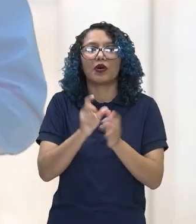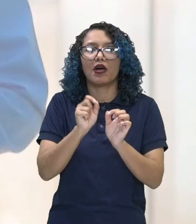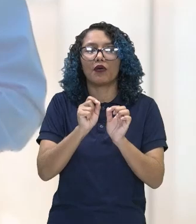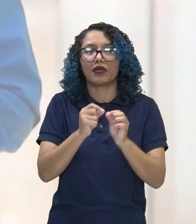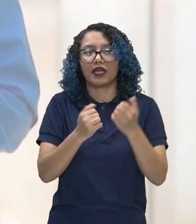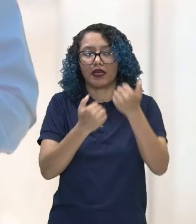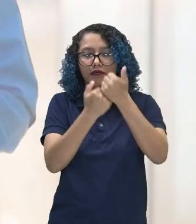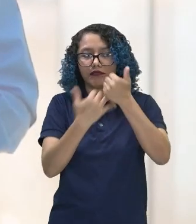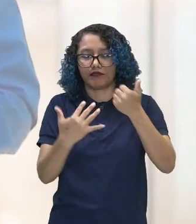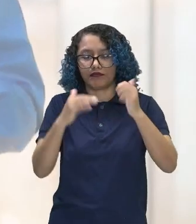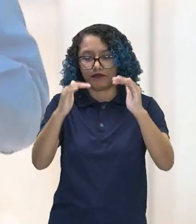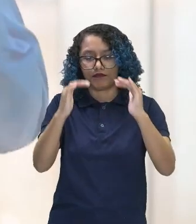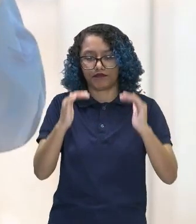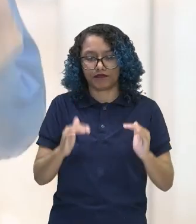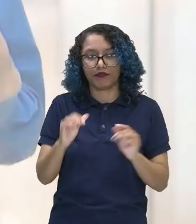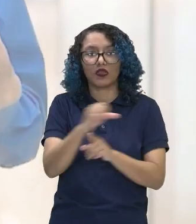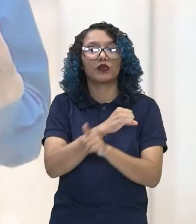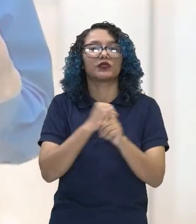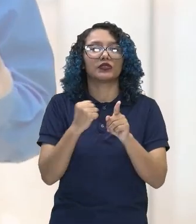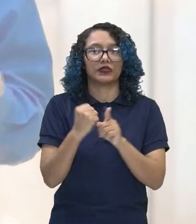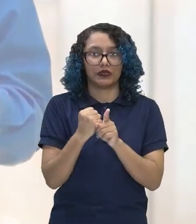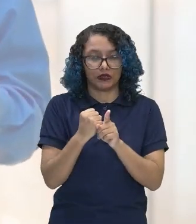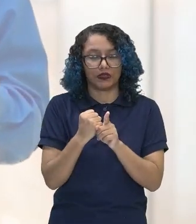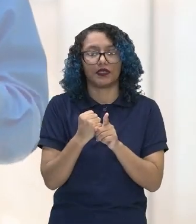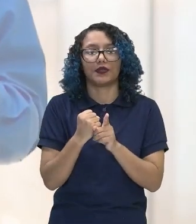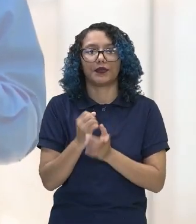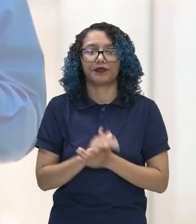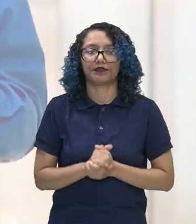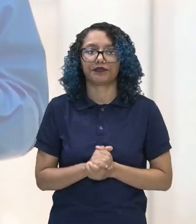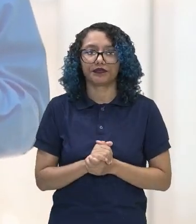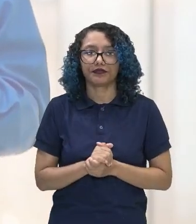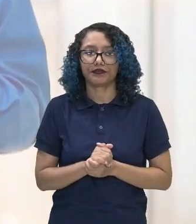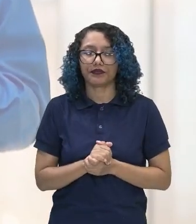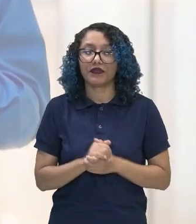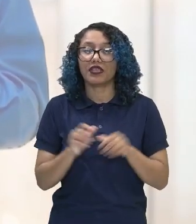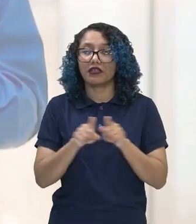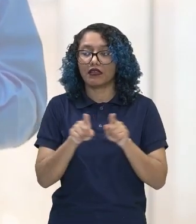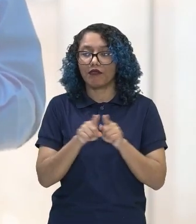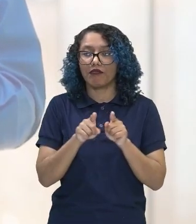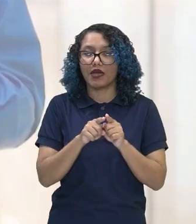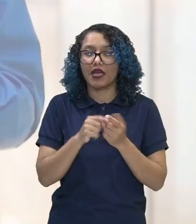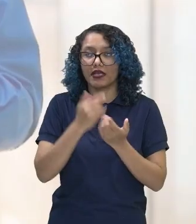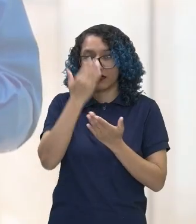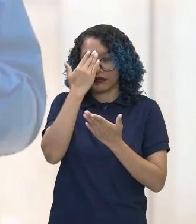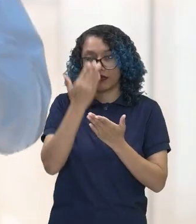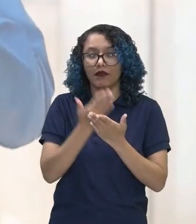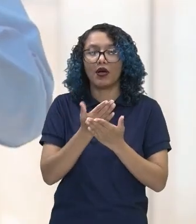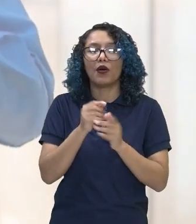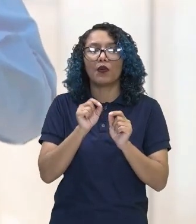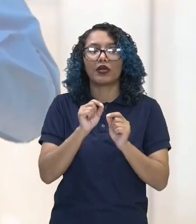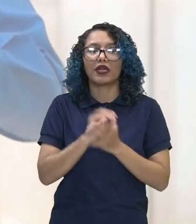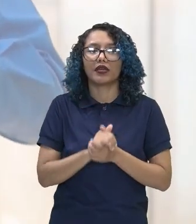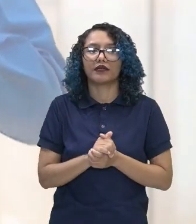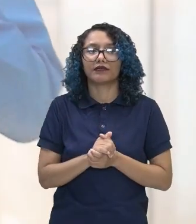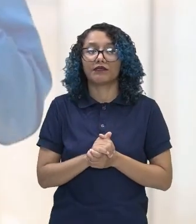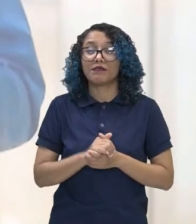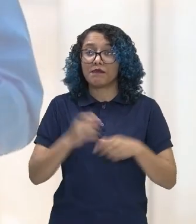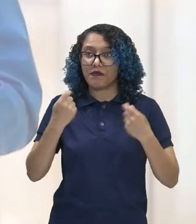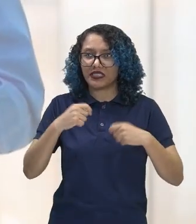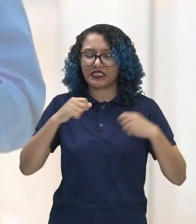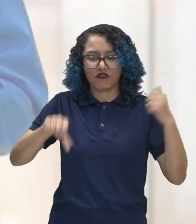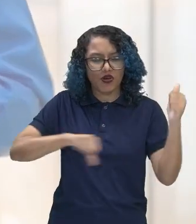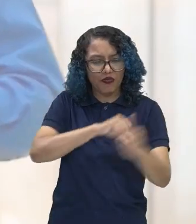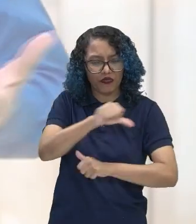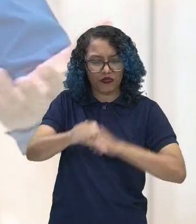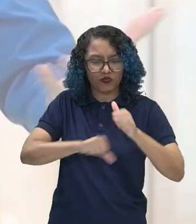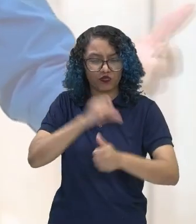hierarquias sociais. Florestan defendia que apenas uma transformação